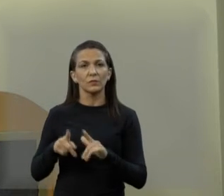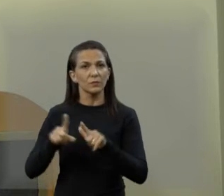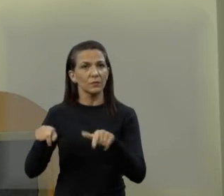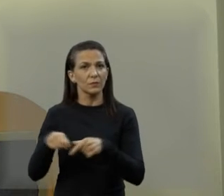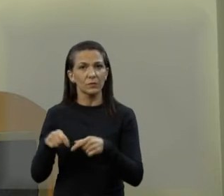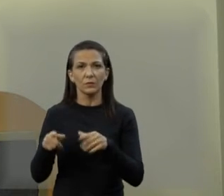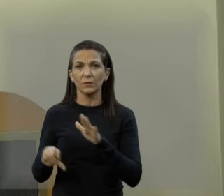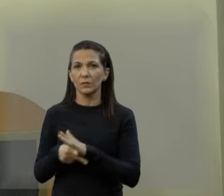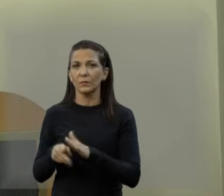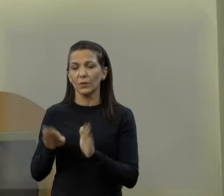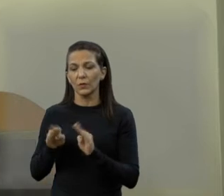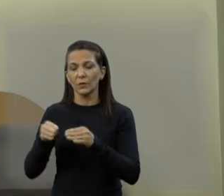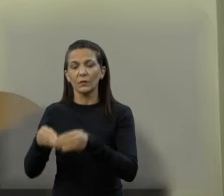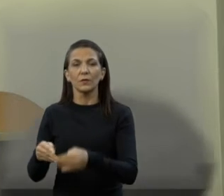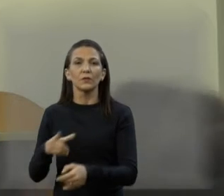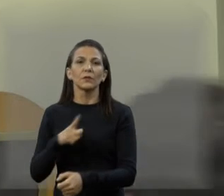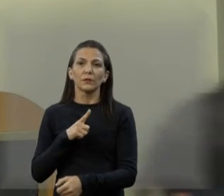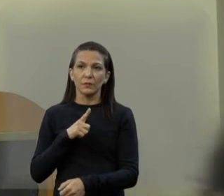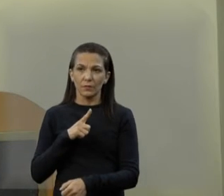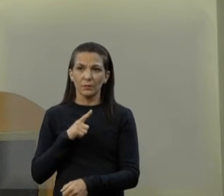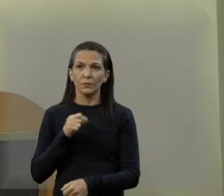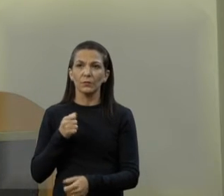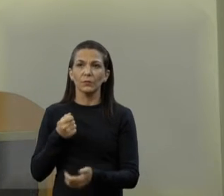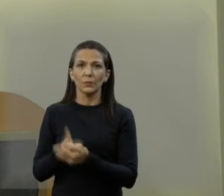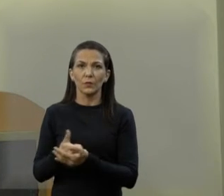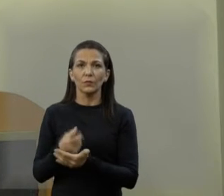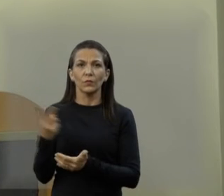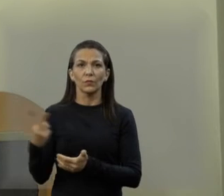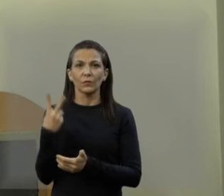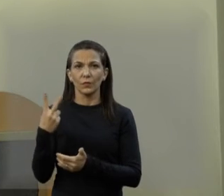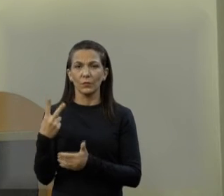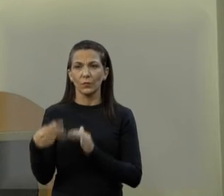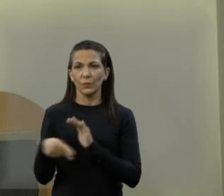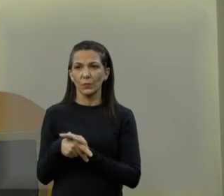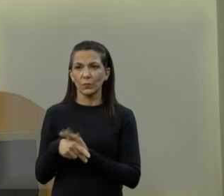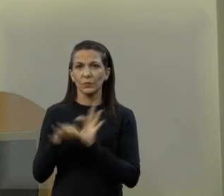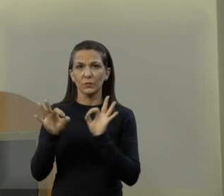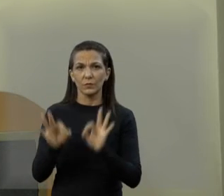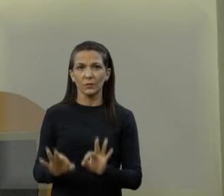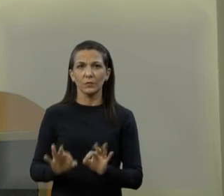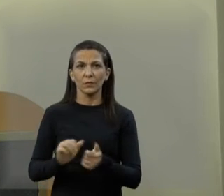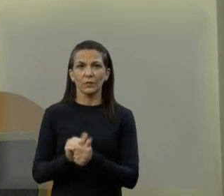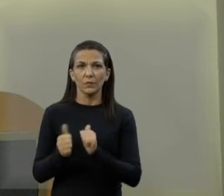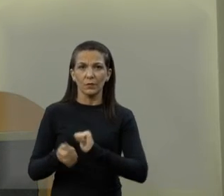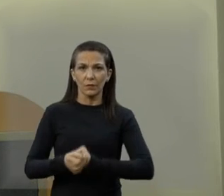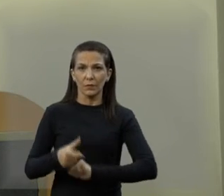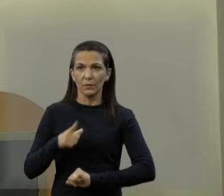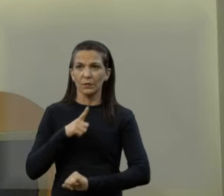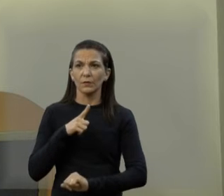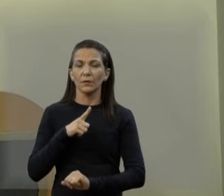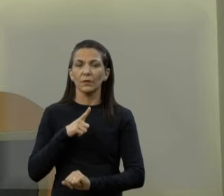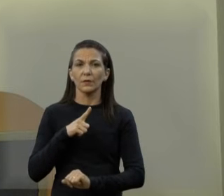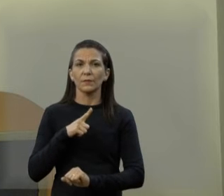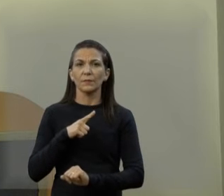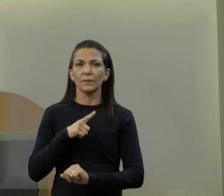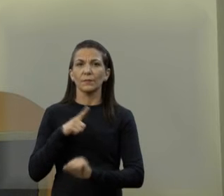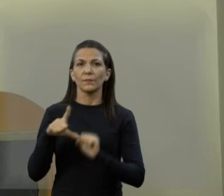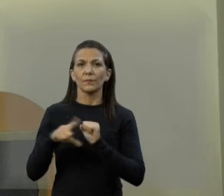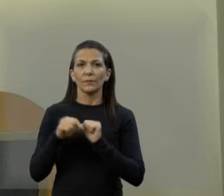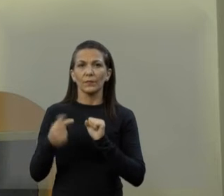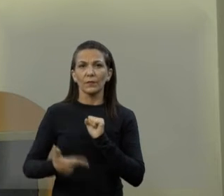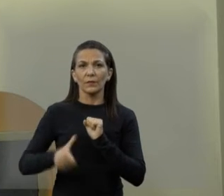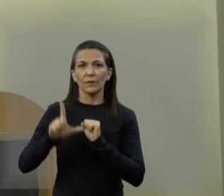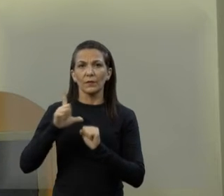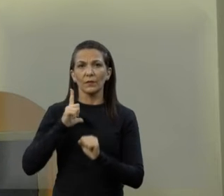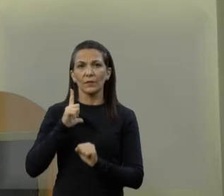do uso de sepultura sendo cobrados valores na sua integralidade o conteúdo do parágrafo anterior